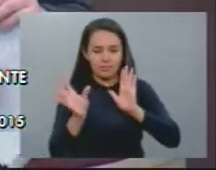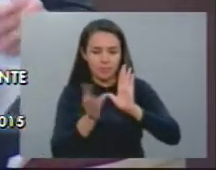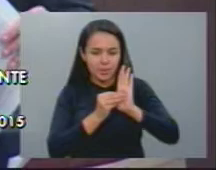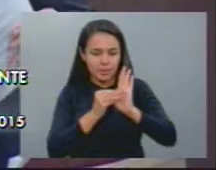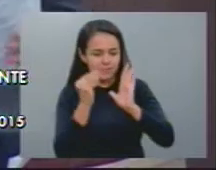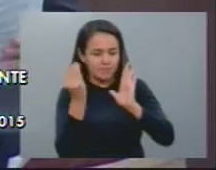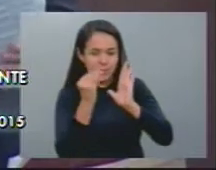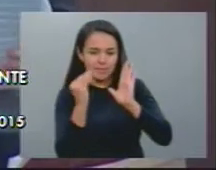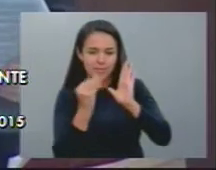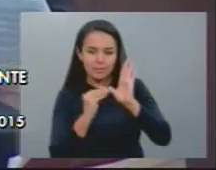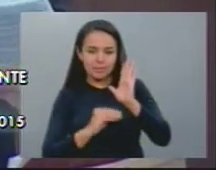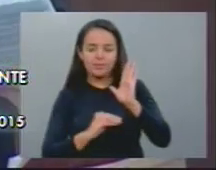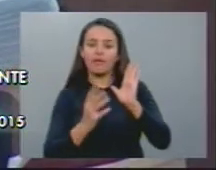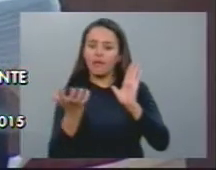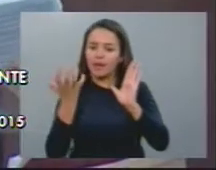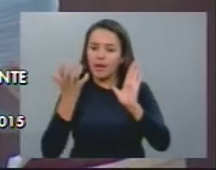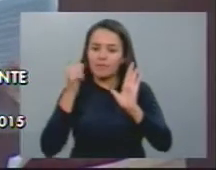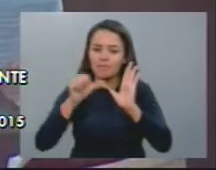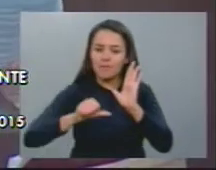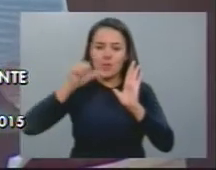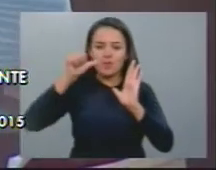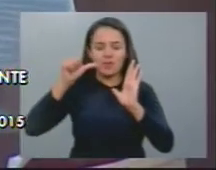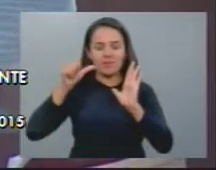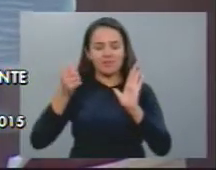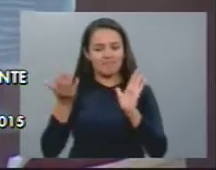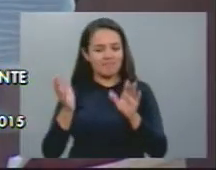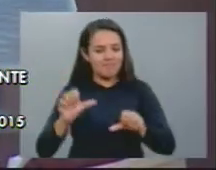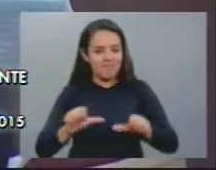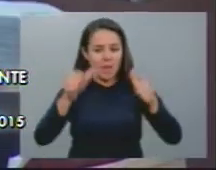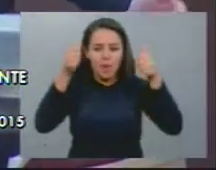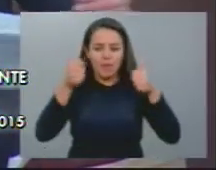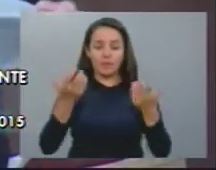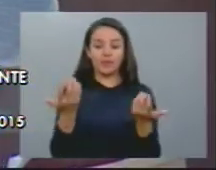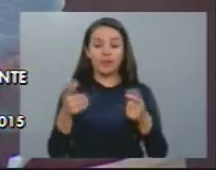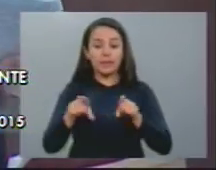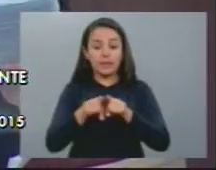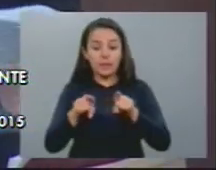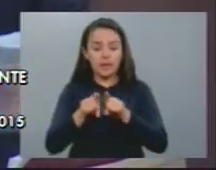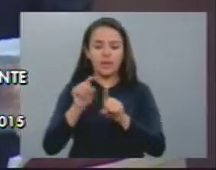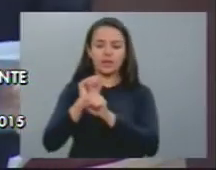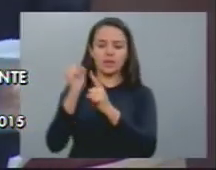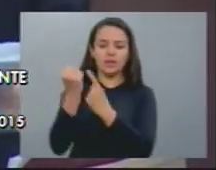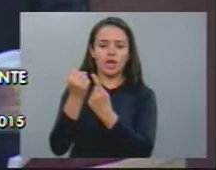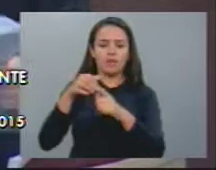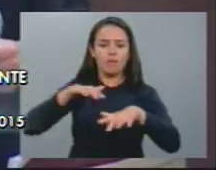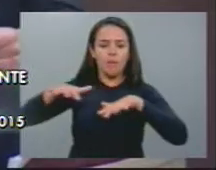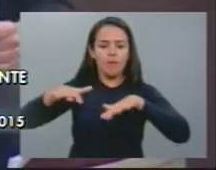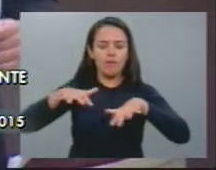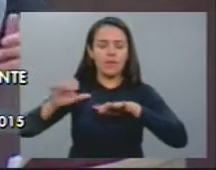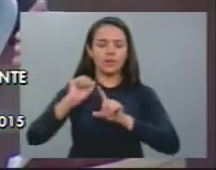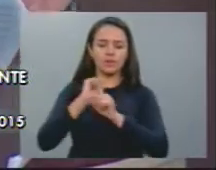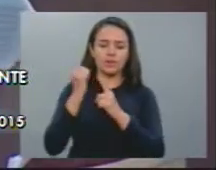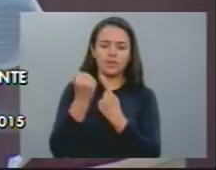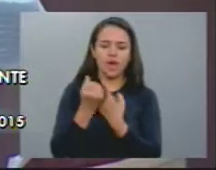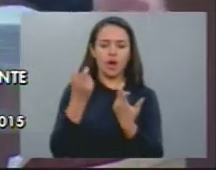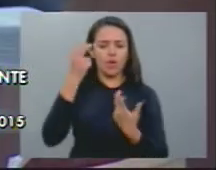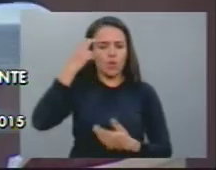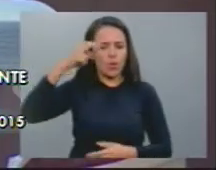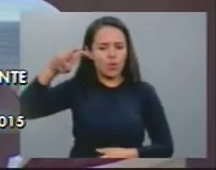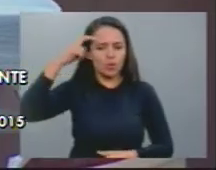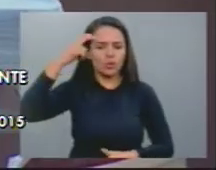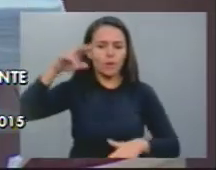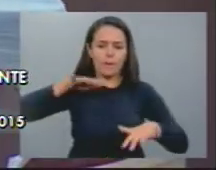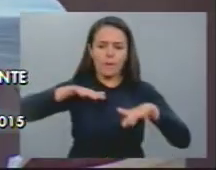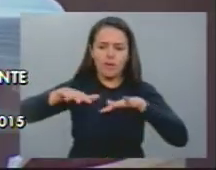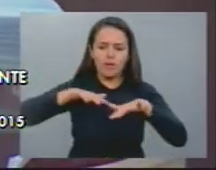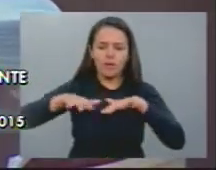de punho partilhado com movimentos sociais, com a Associação de Defensores, com o Movimento de Cultura, com o Movimento